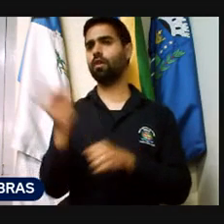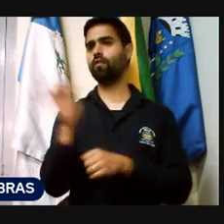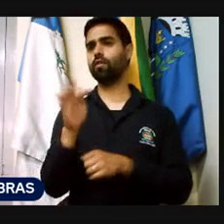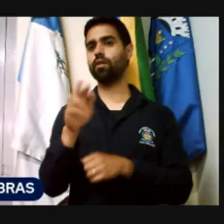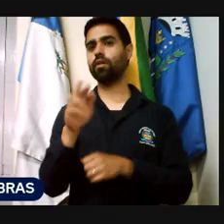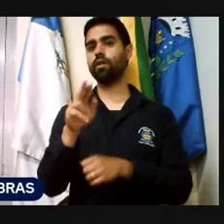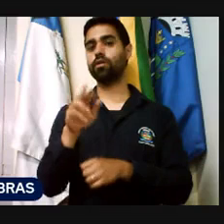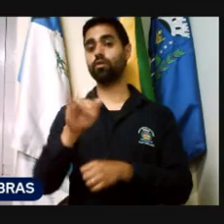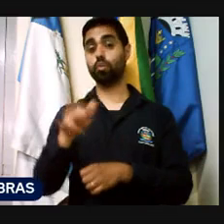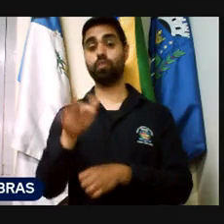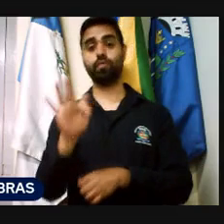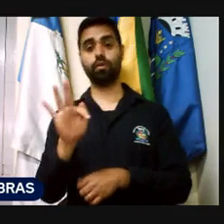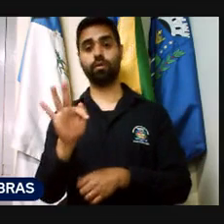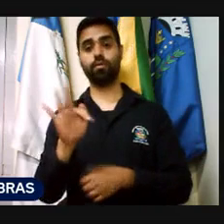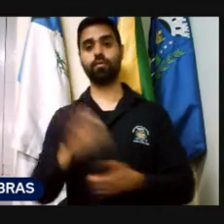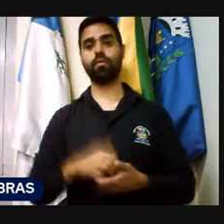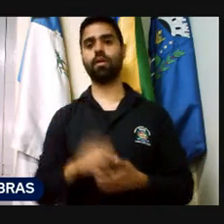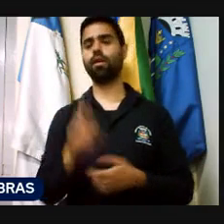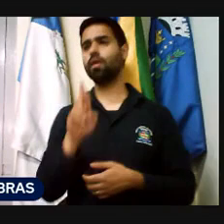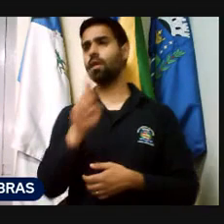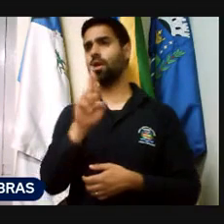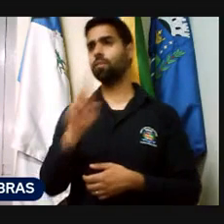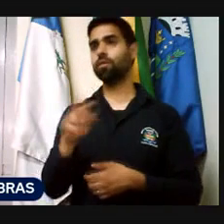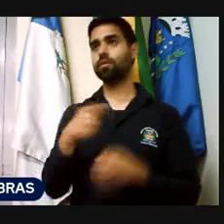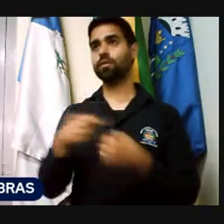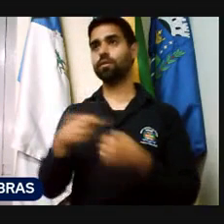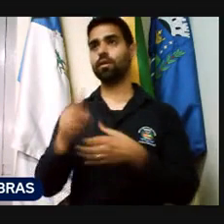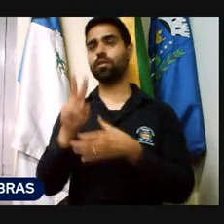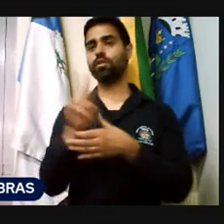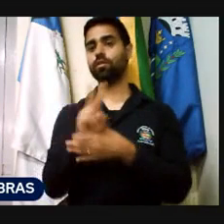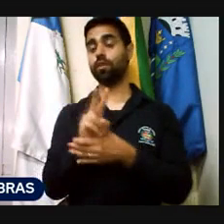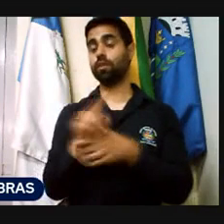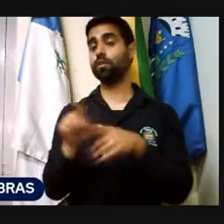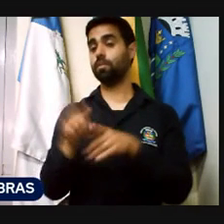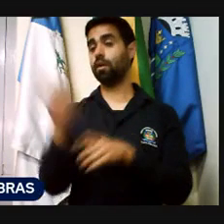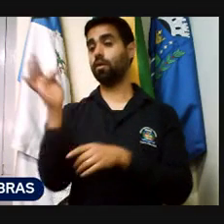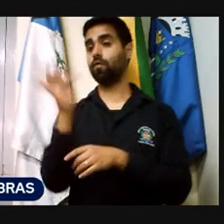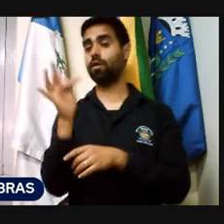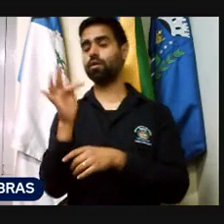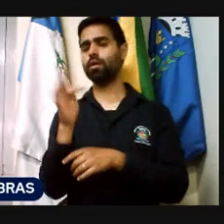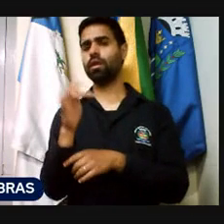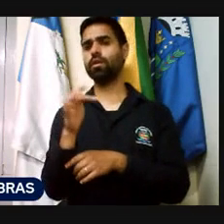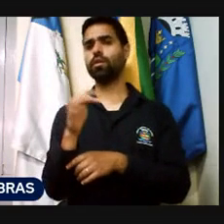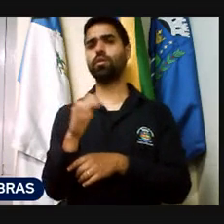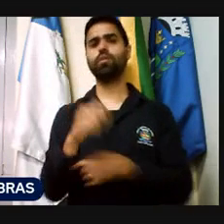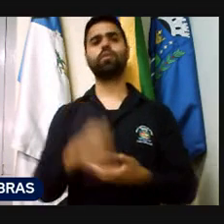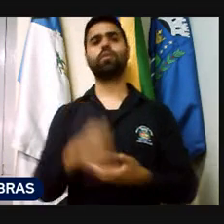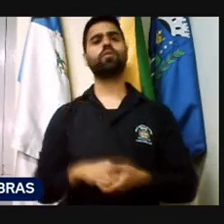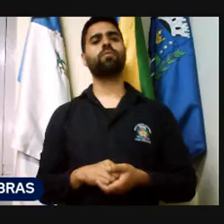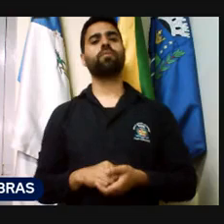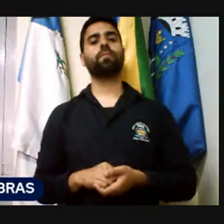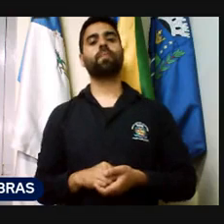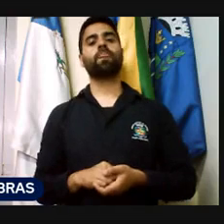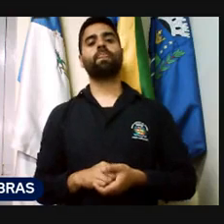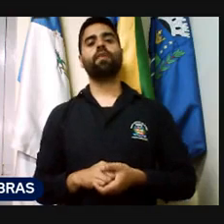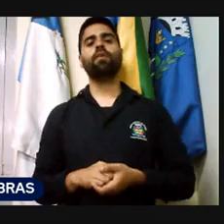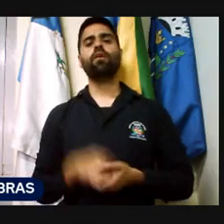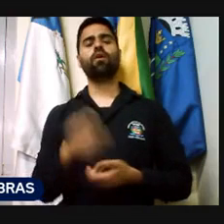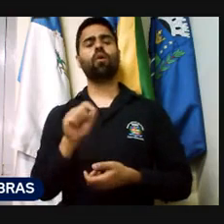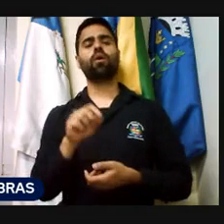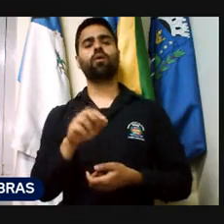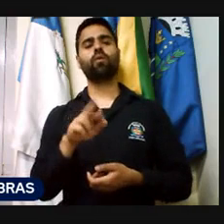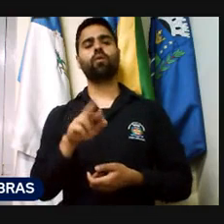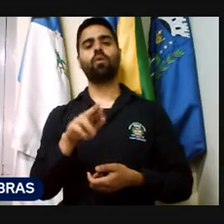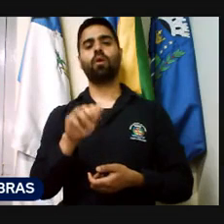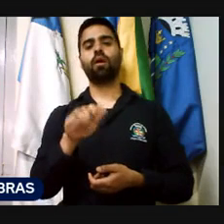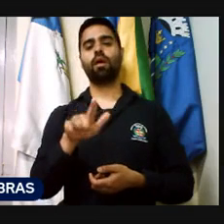Juiz de Fora. Ele representou a cidade de Valença e a sua universidade no maior evento automobilístico do Brasil, que é o Rally dos